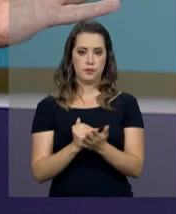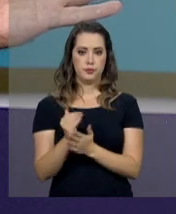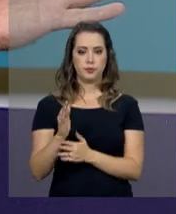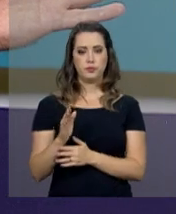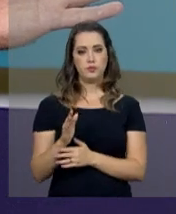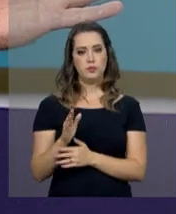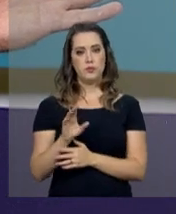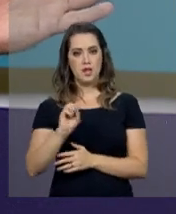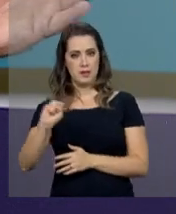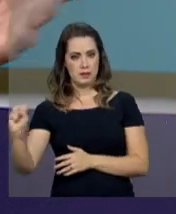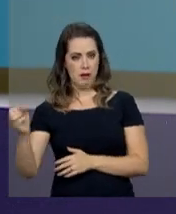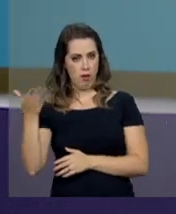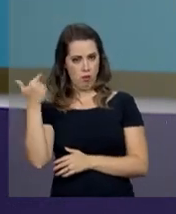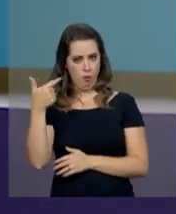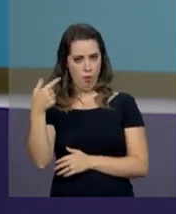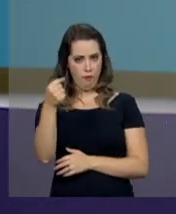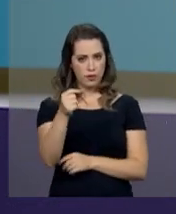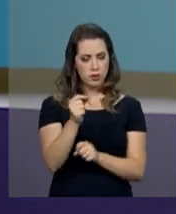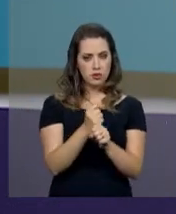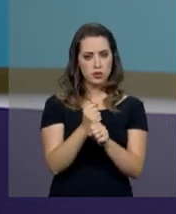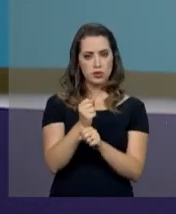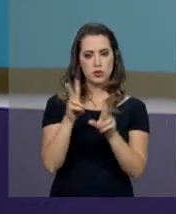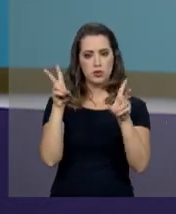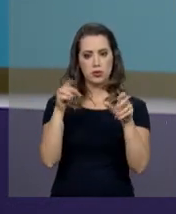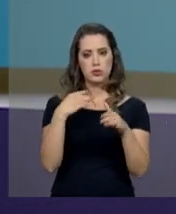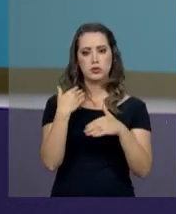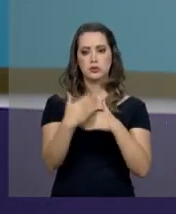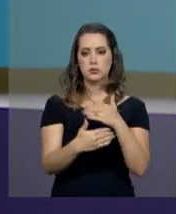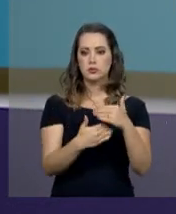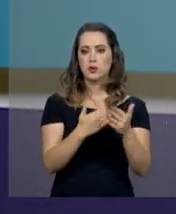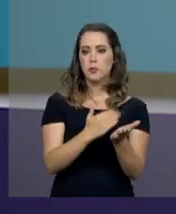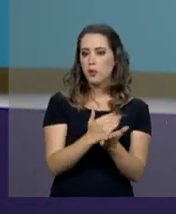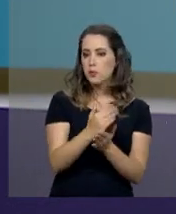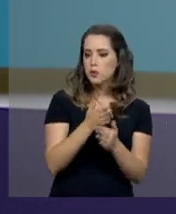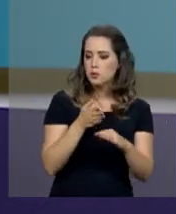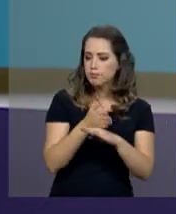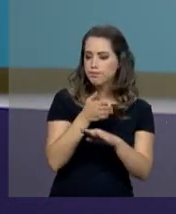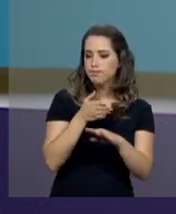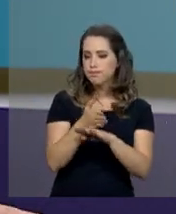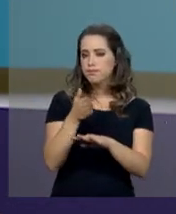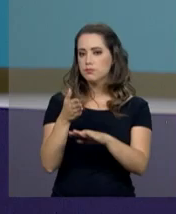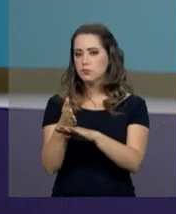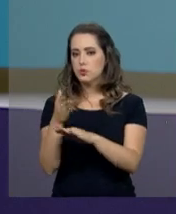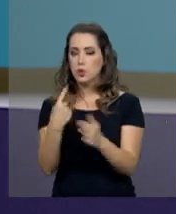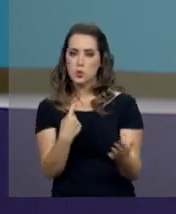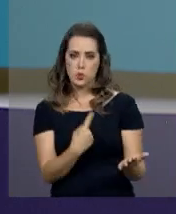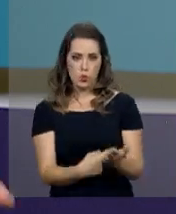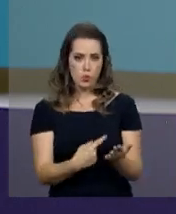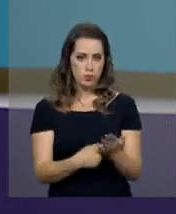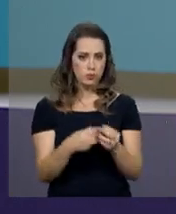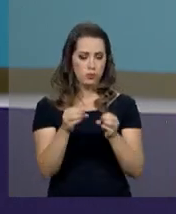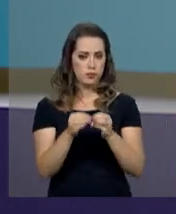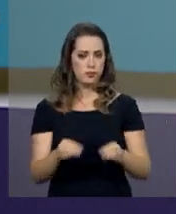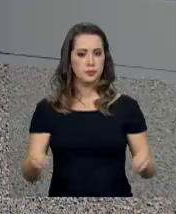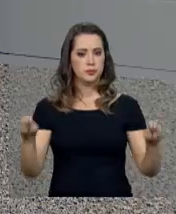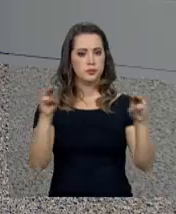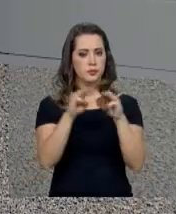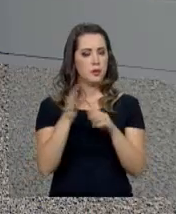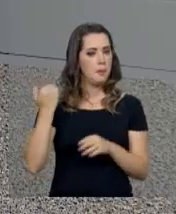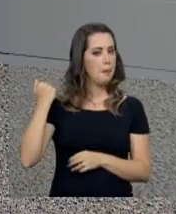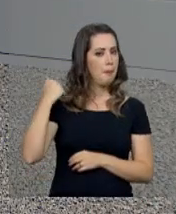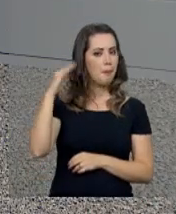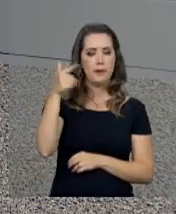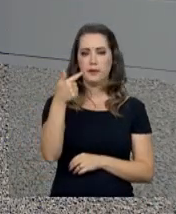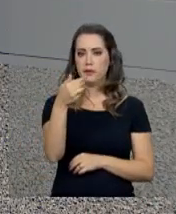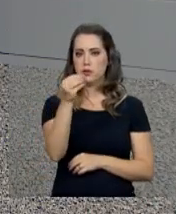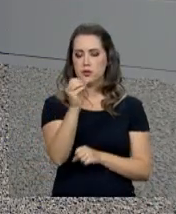meados do século passado então é por isso que o tema foi sendo incorporado aos poucos na agenda das nações unidas nesses mais de 70 anos